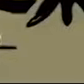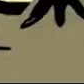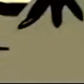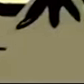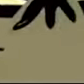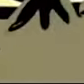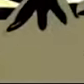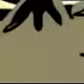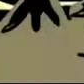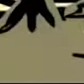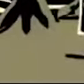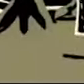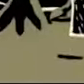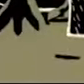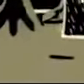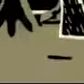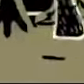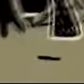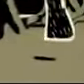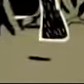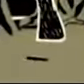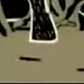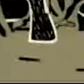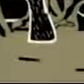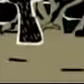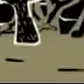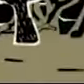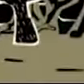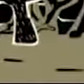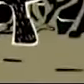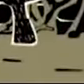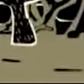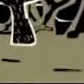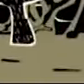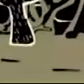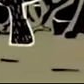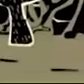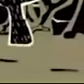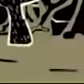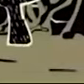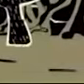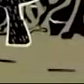passado, provando que é pecado caçar na Semana Santa.